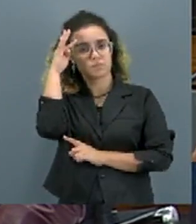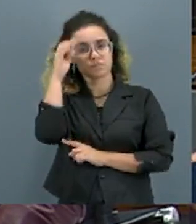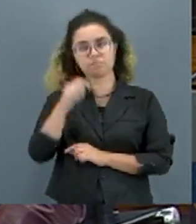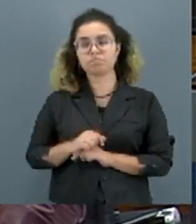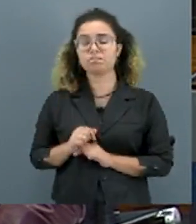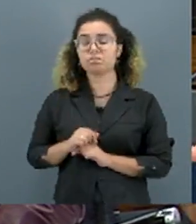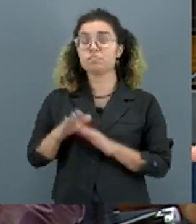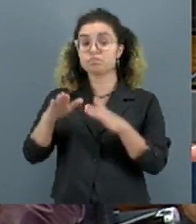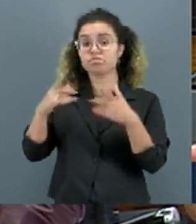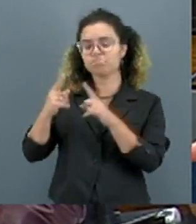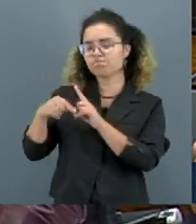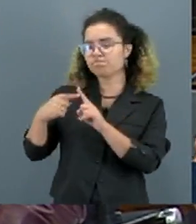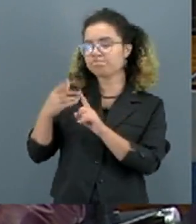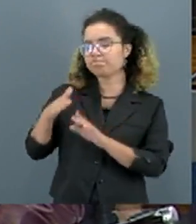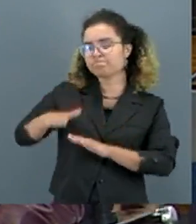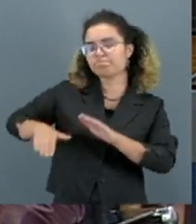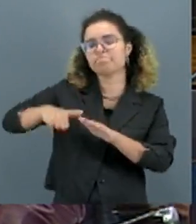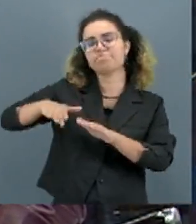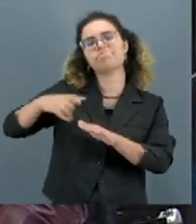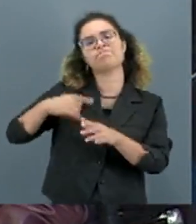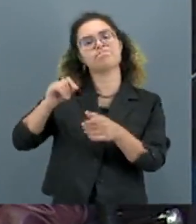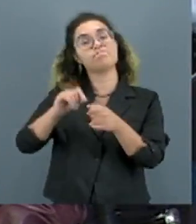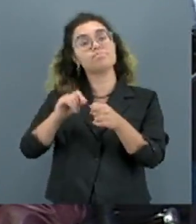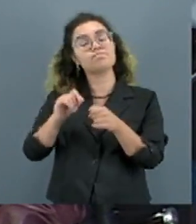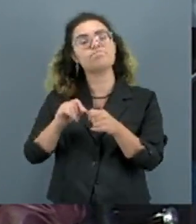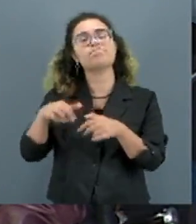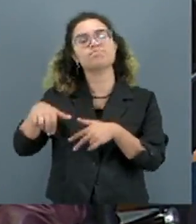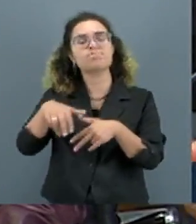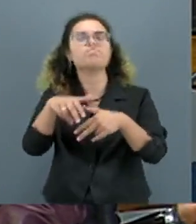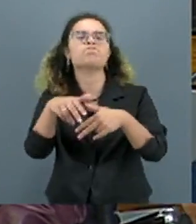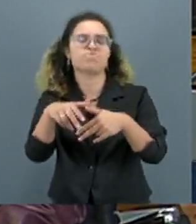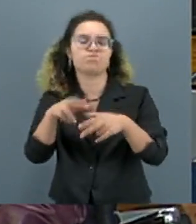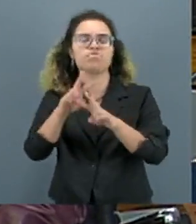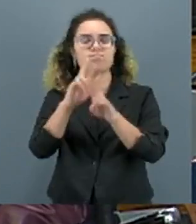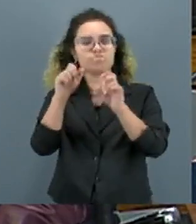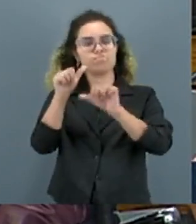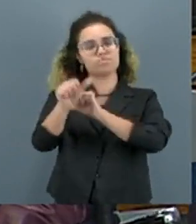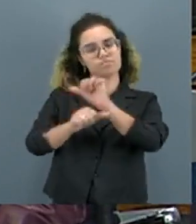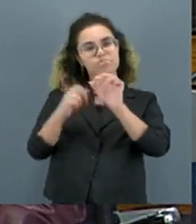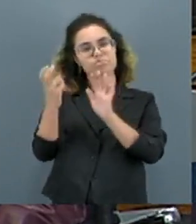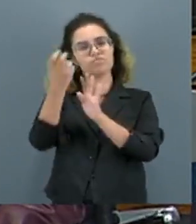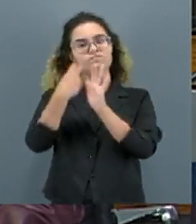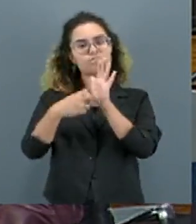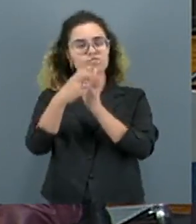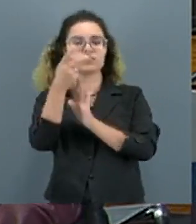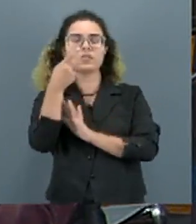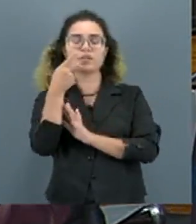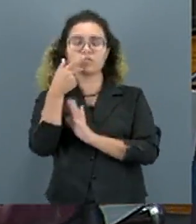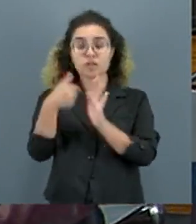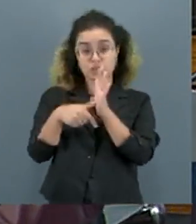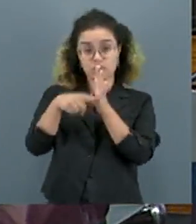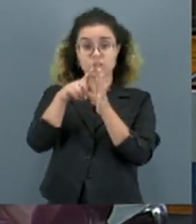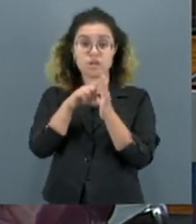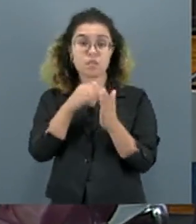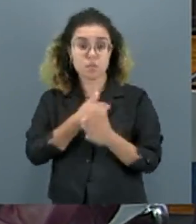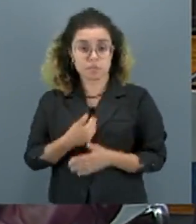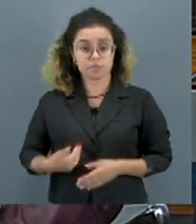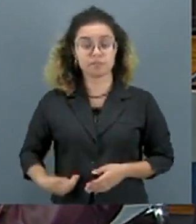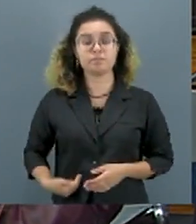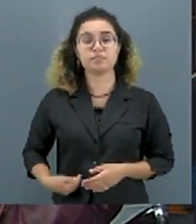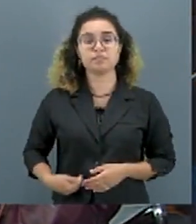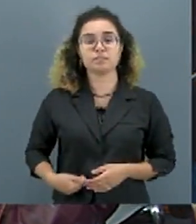mais um passo será dado na questão da reforma tributária dizendo que ontem Presidente